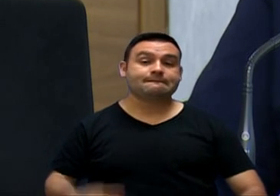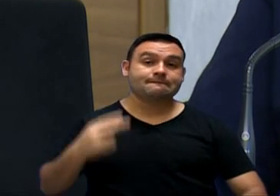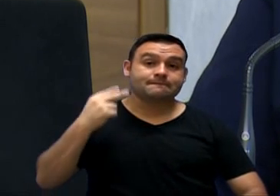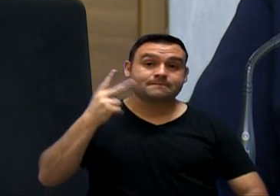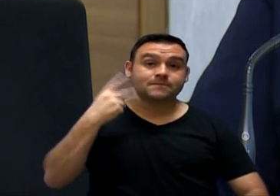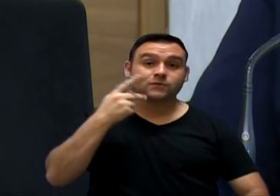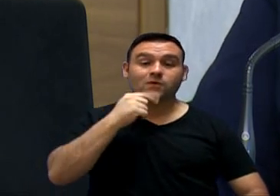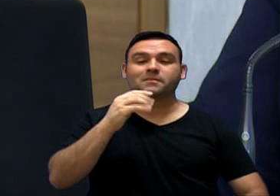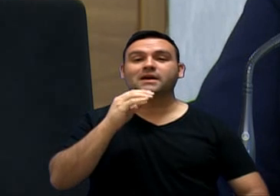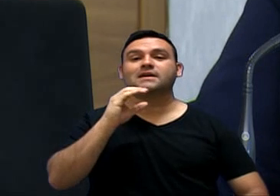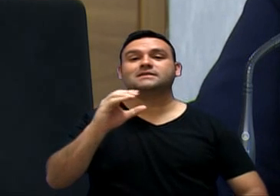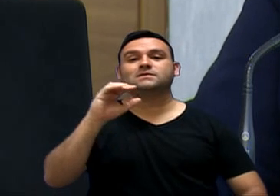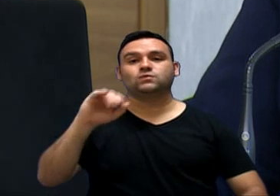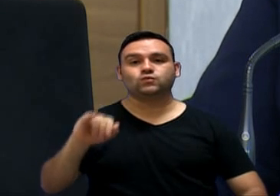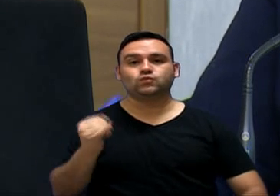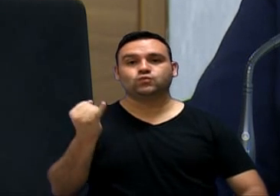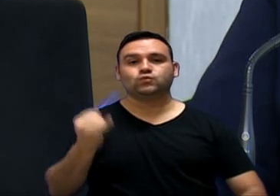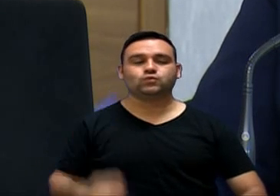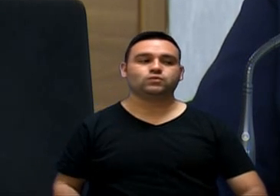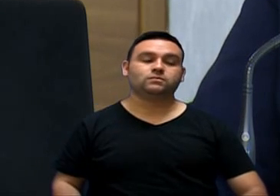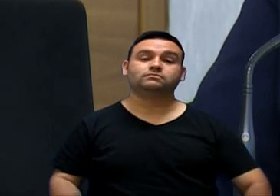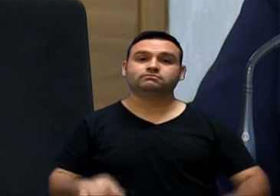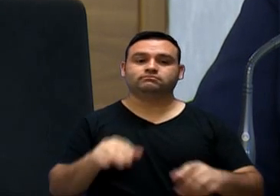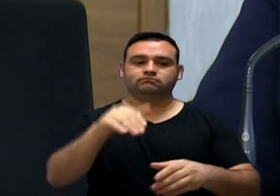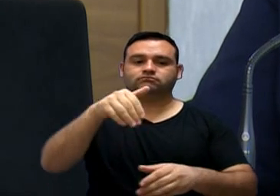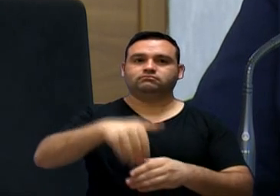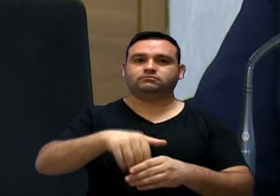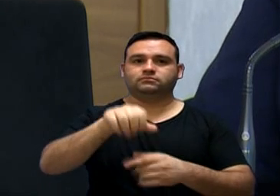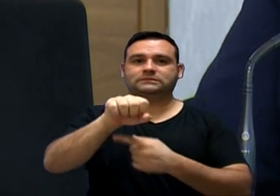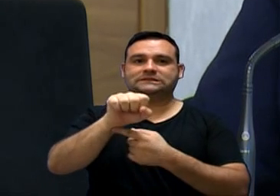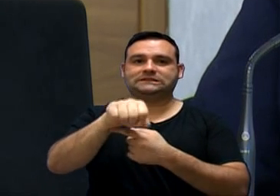vereador Cícero João, voto sim.